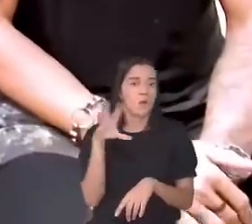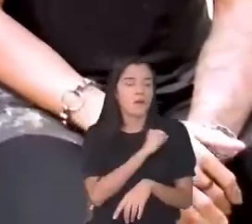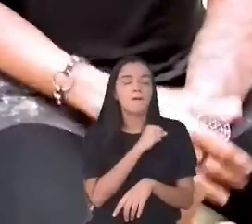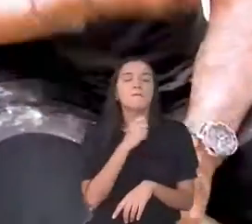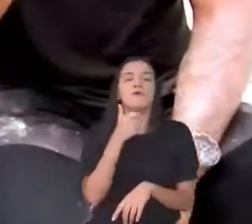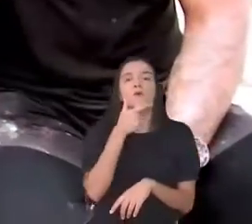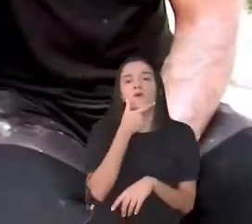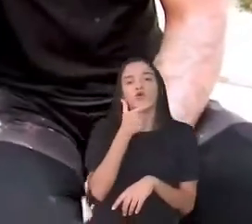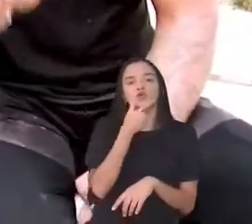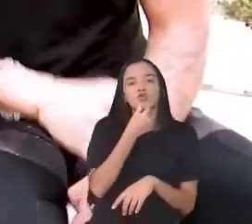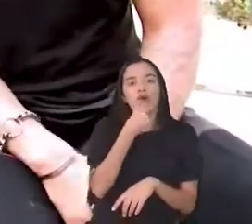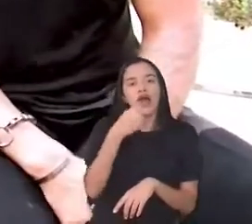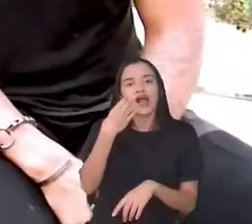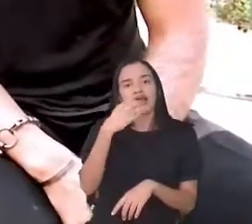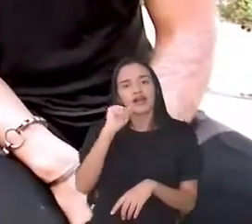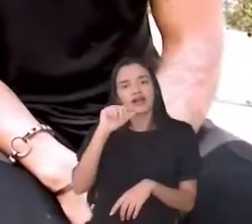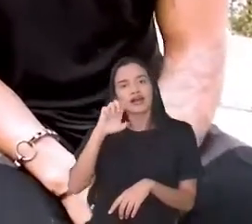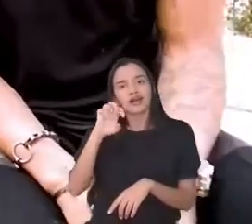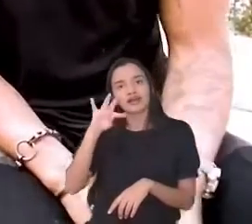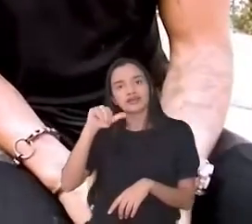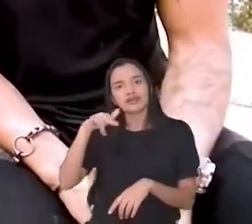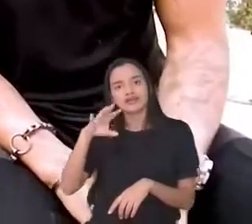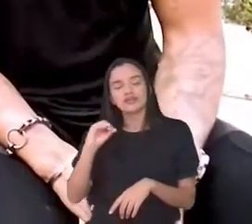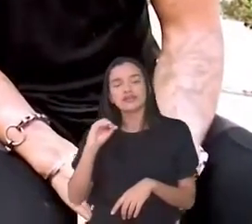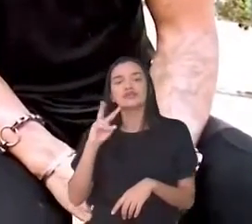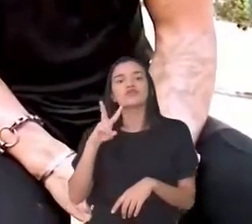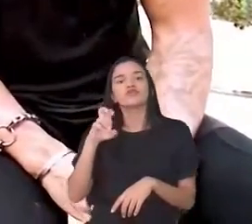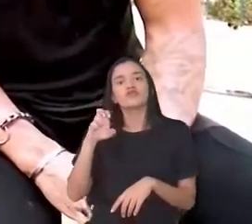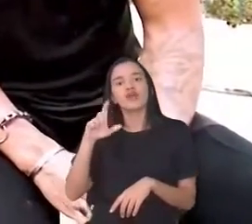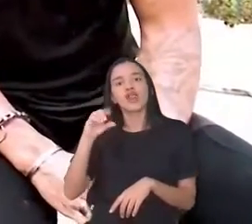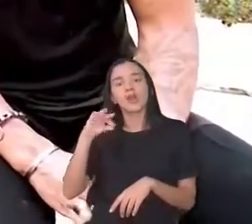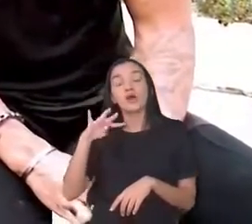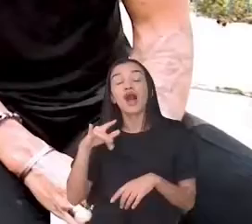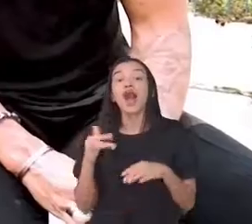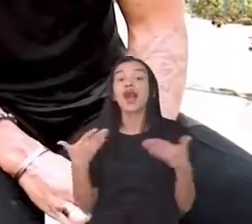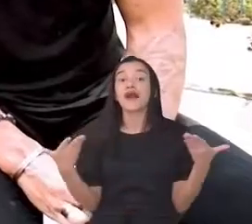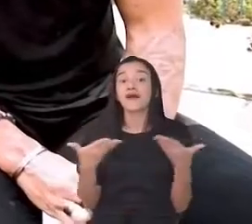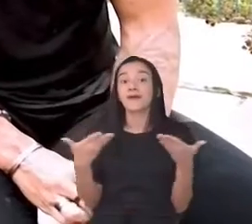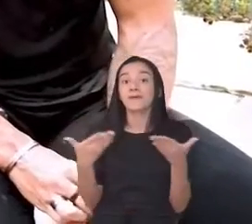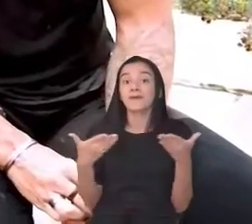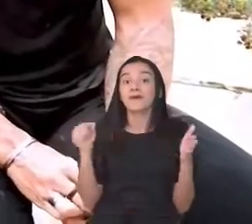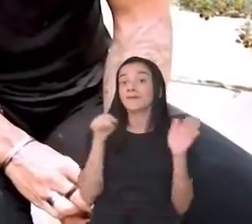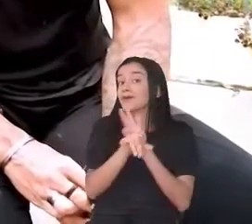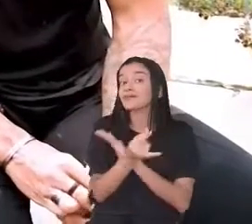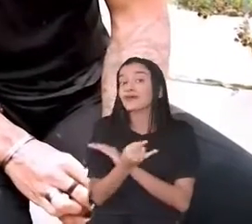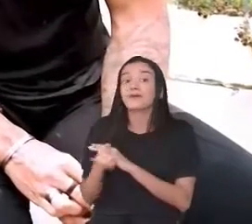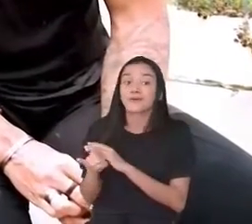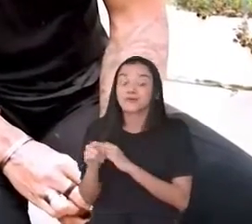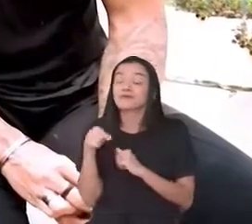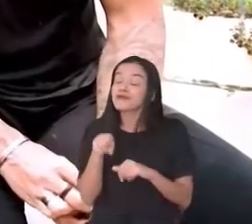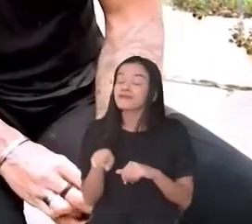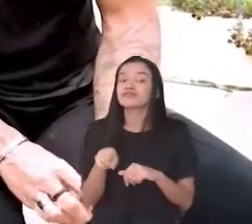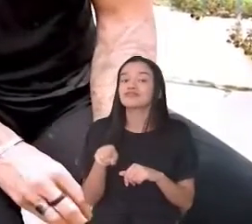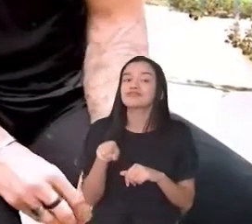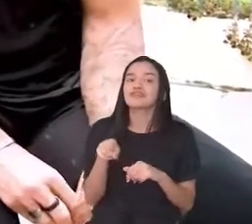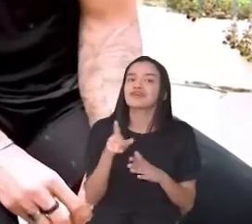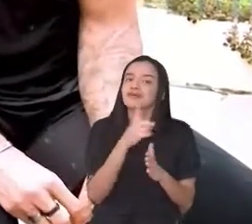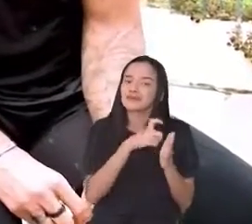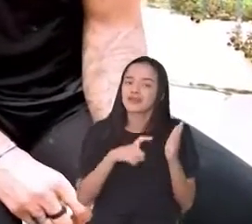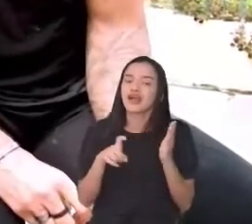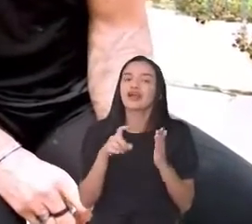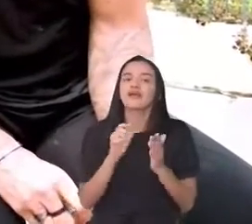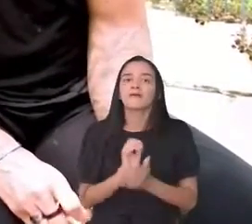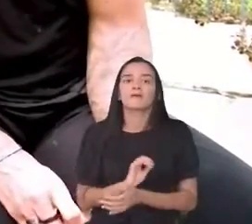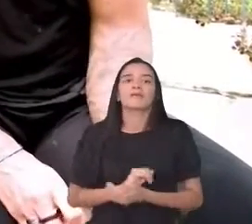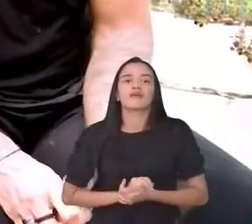Então, compreendo. Por exemplo, assim, né? E aí, a última pergunta para eu deixar você trabalhar, né? Eu queria saber, assim, uma